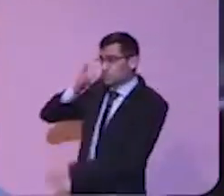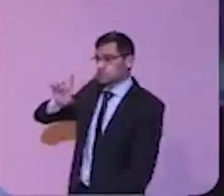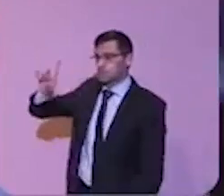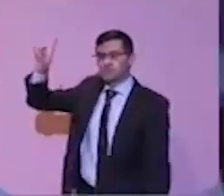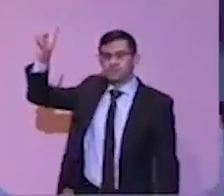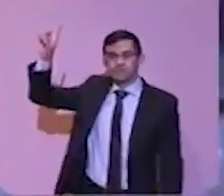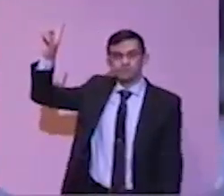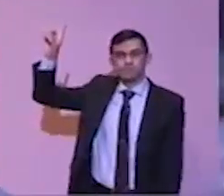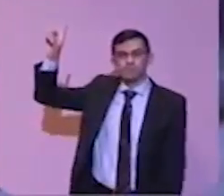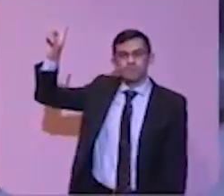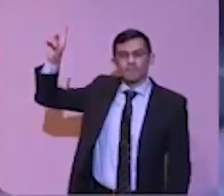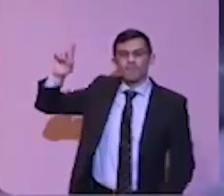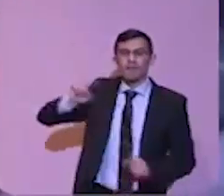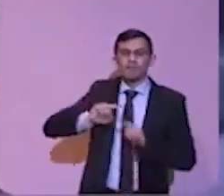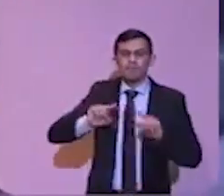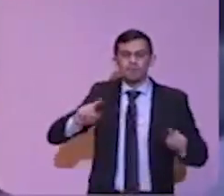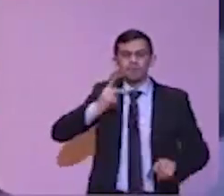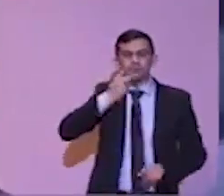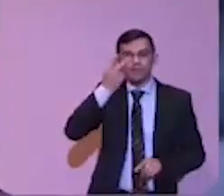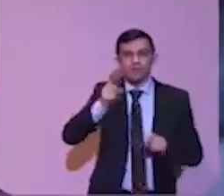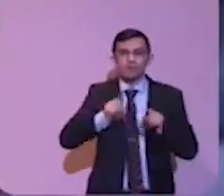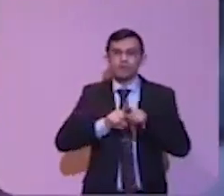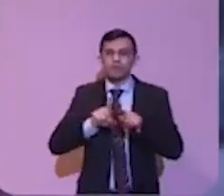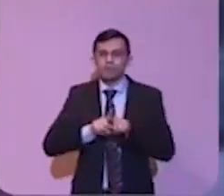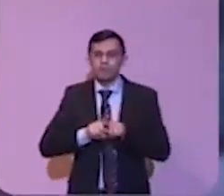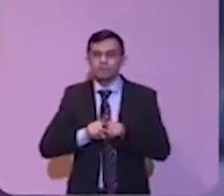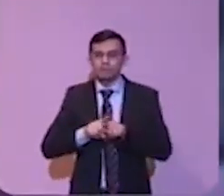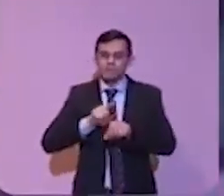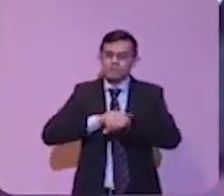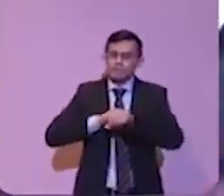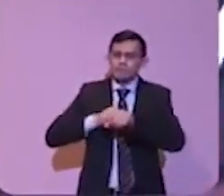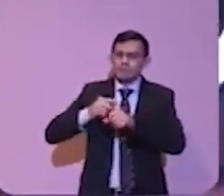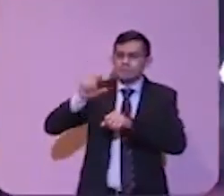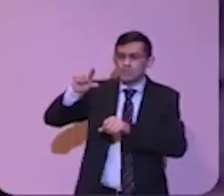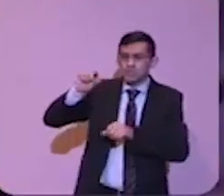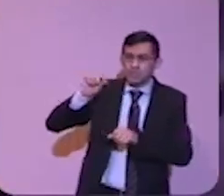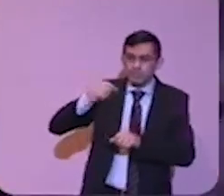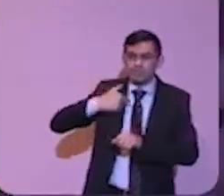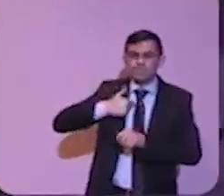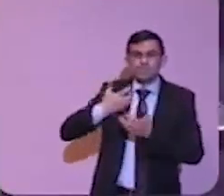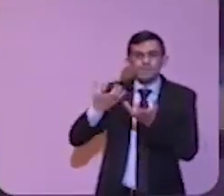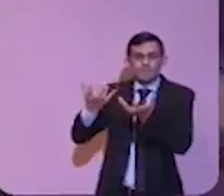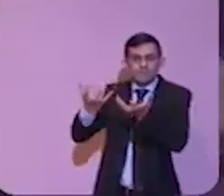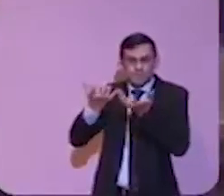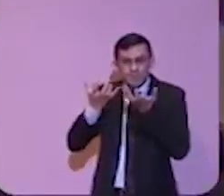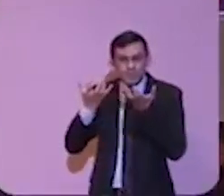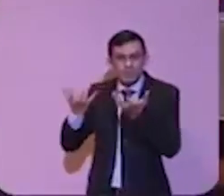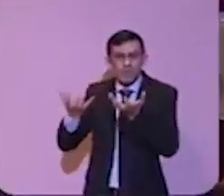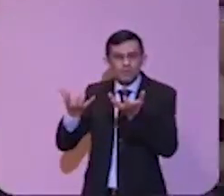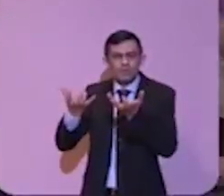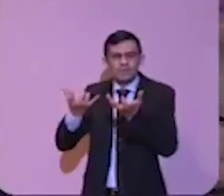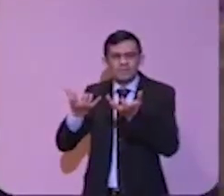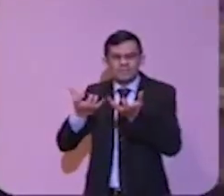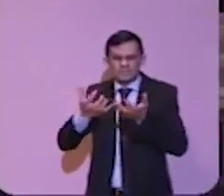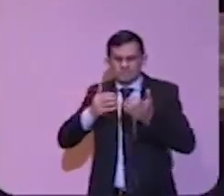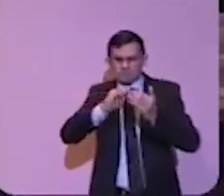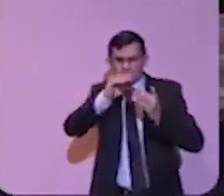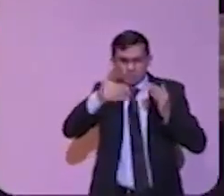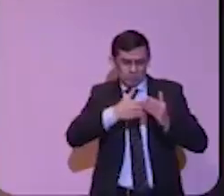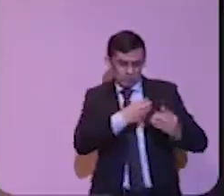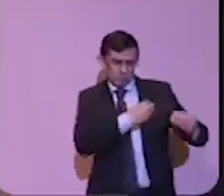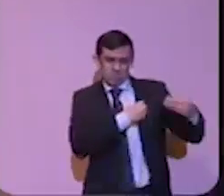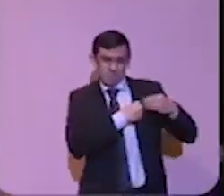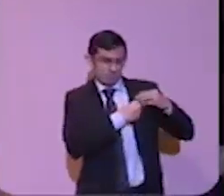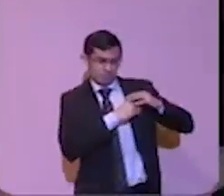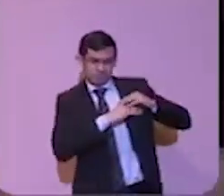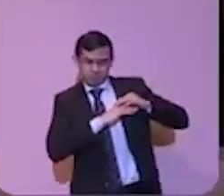Deus. Mas dizer com esse primeiro passo: eu quero lutar contra o pecado que